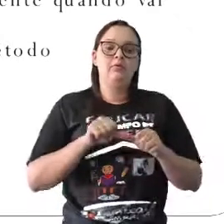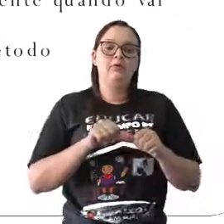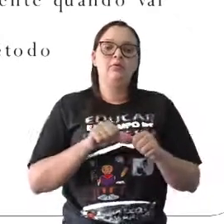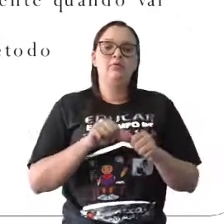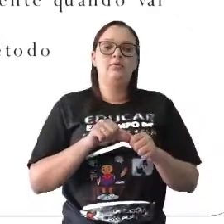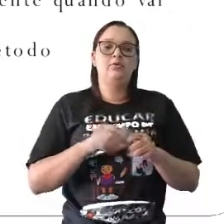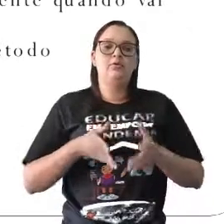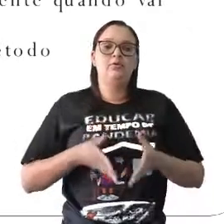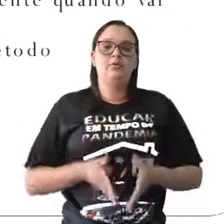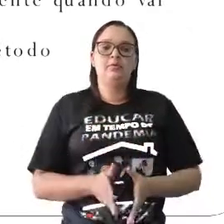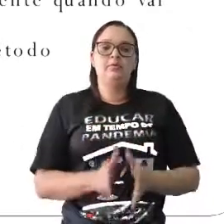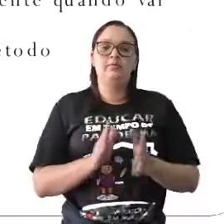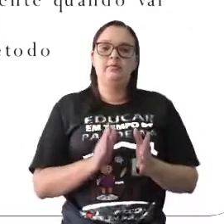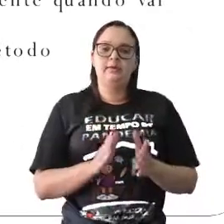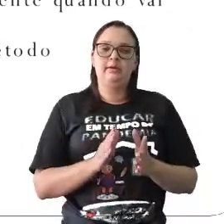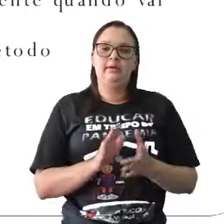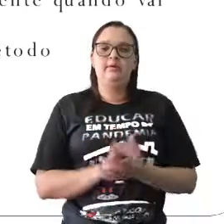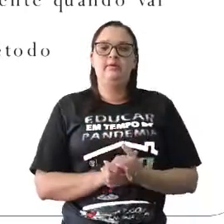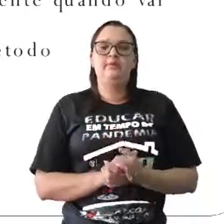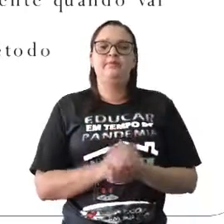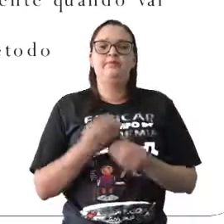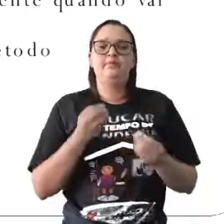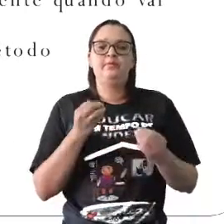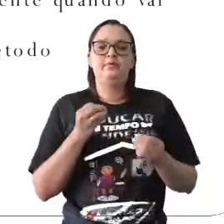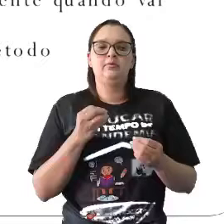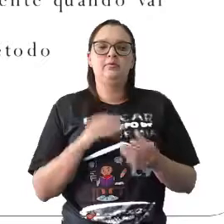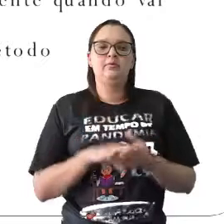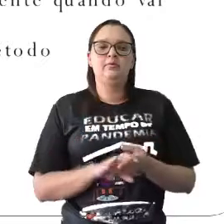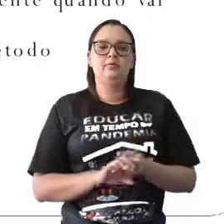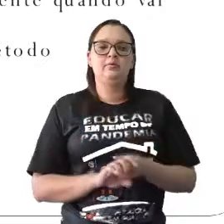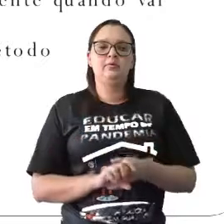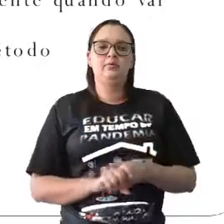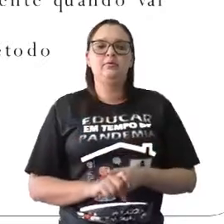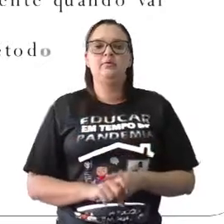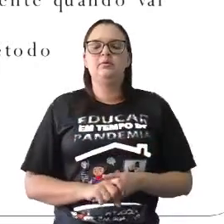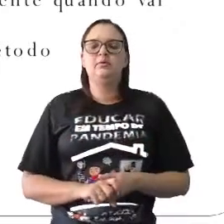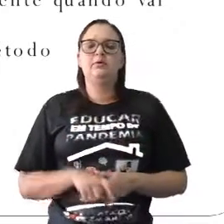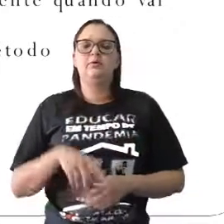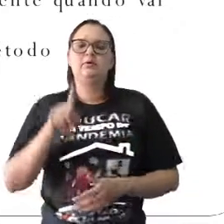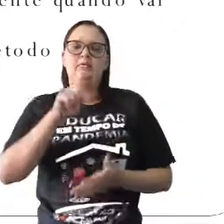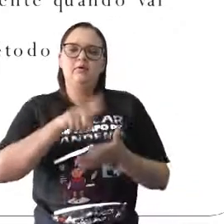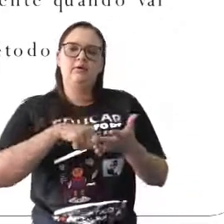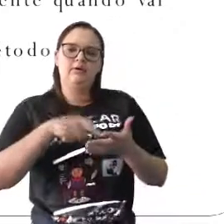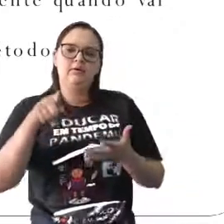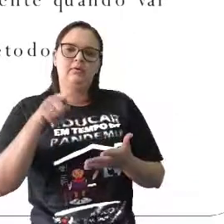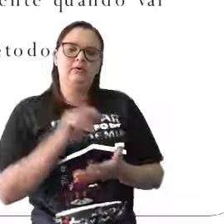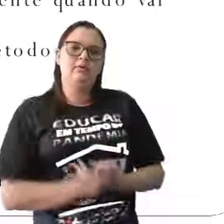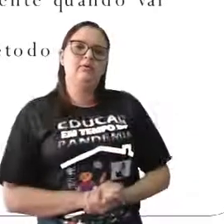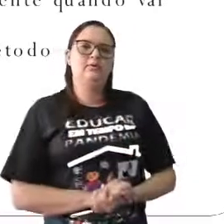analisar todas essas alternativas aí e colocar qual você acha que é a correta.